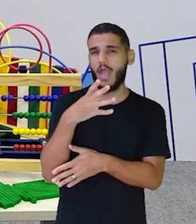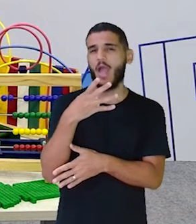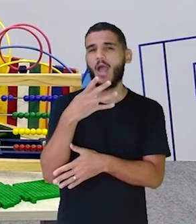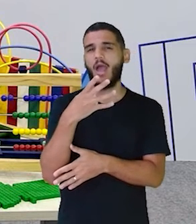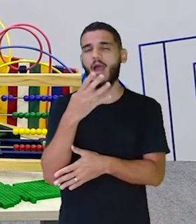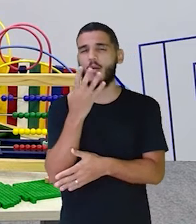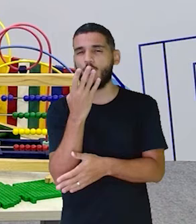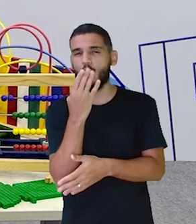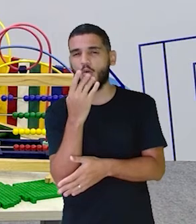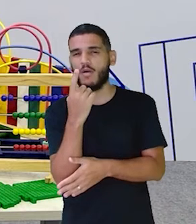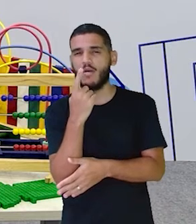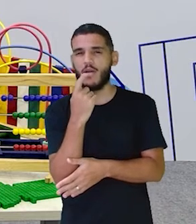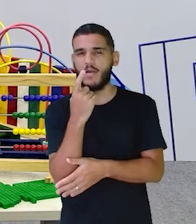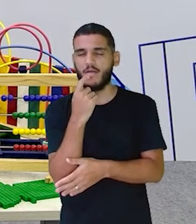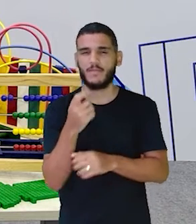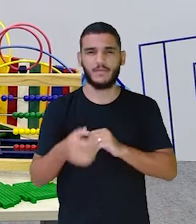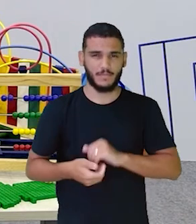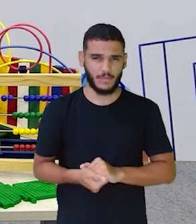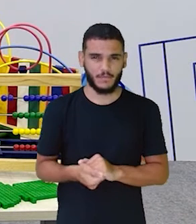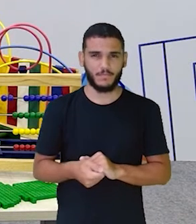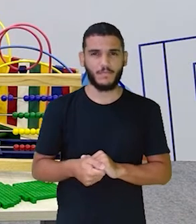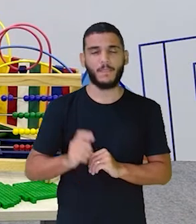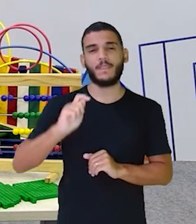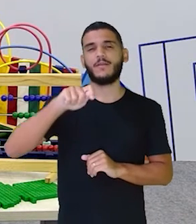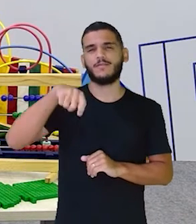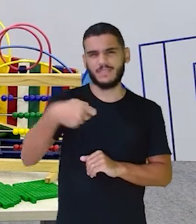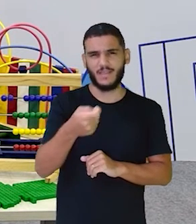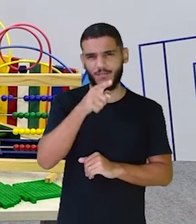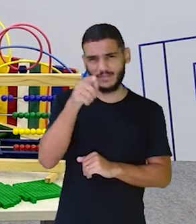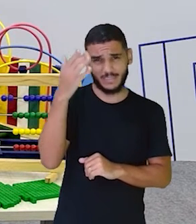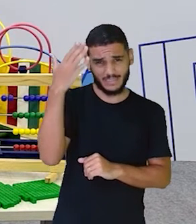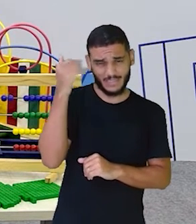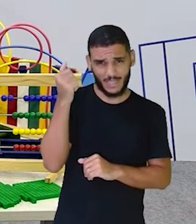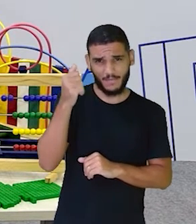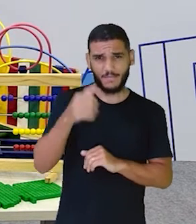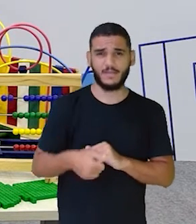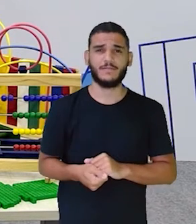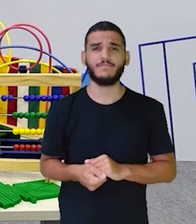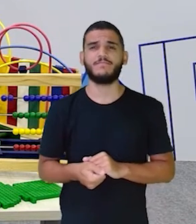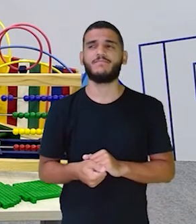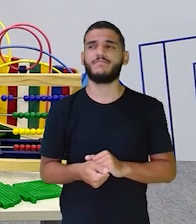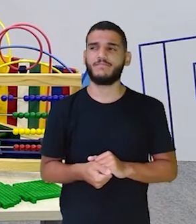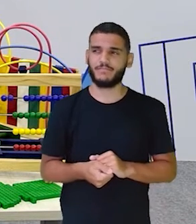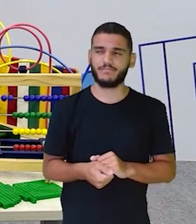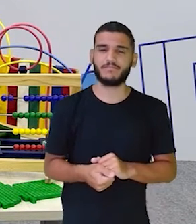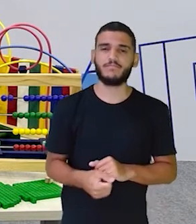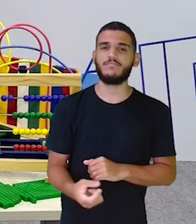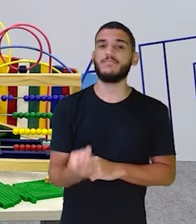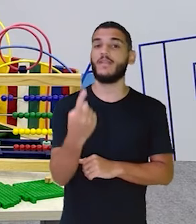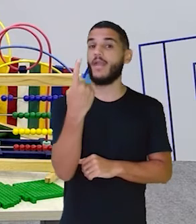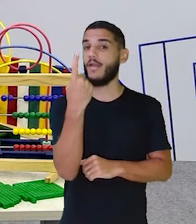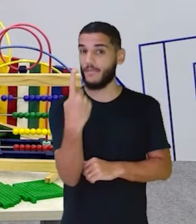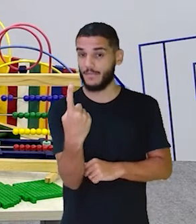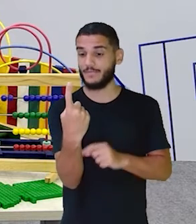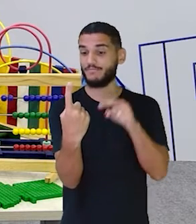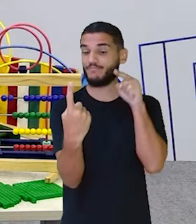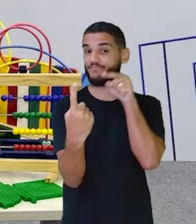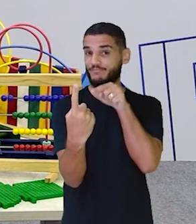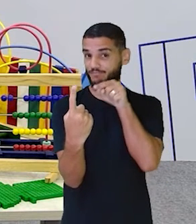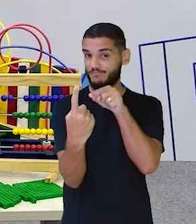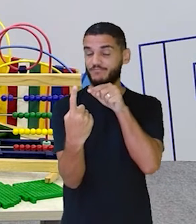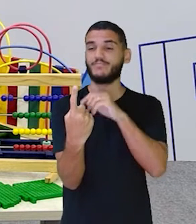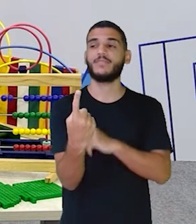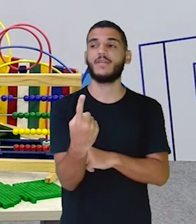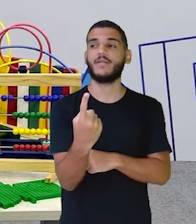é o vermelho em libras? Como é o sinal? Então, o dedo indicador apontado para